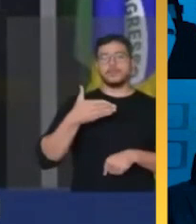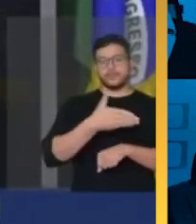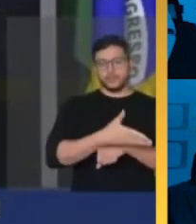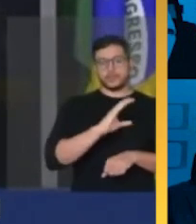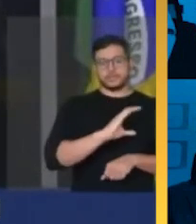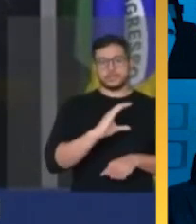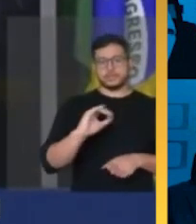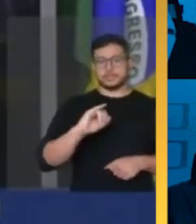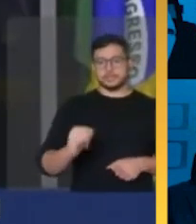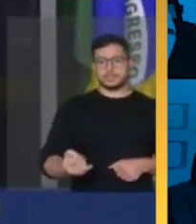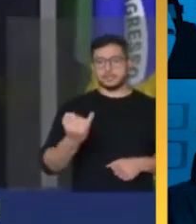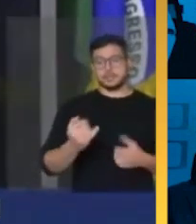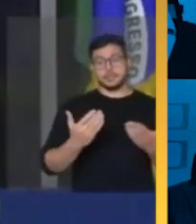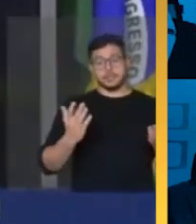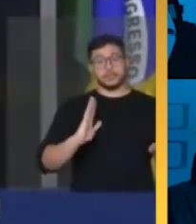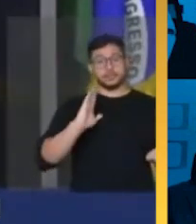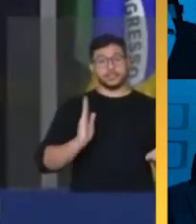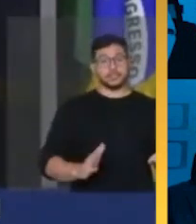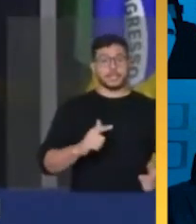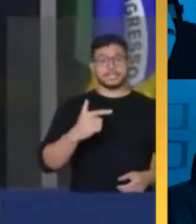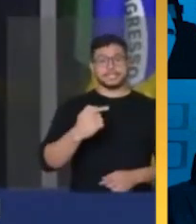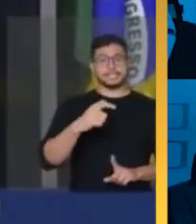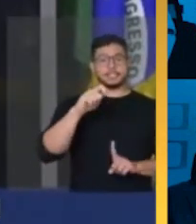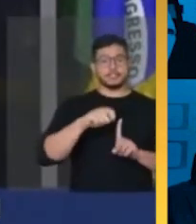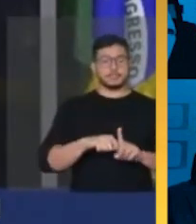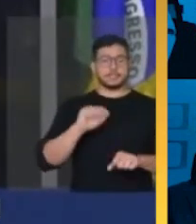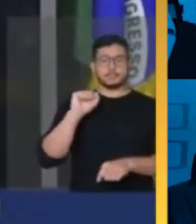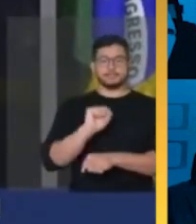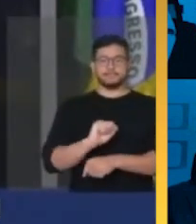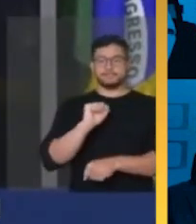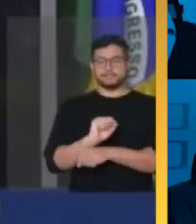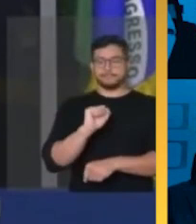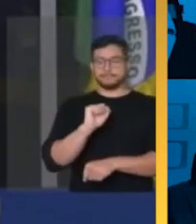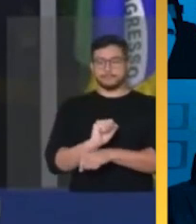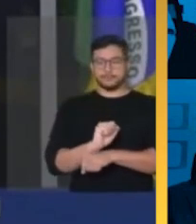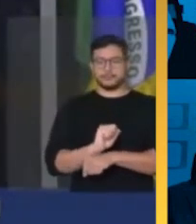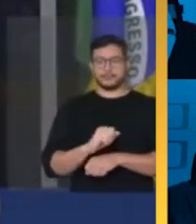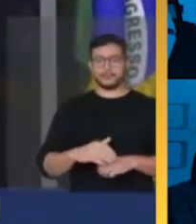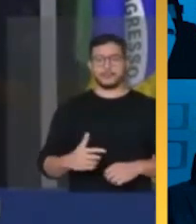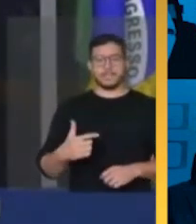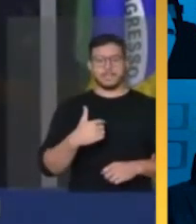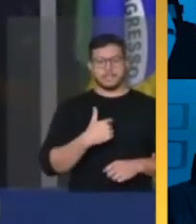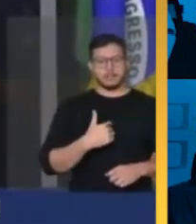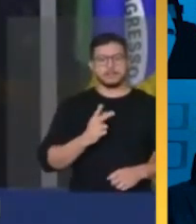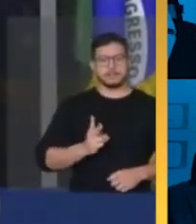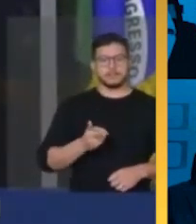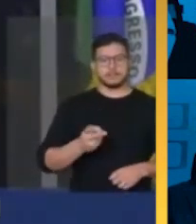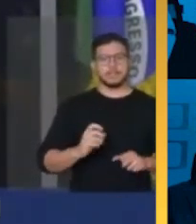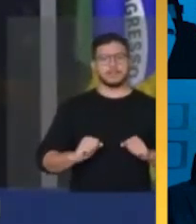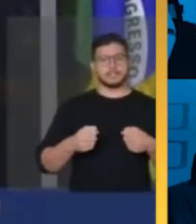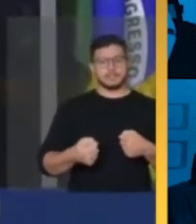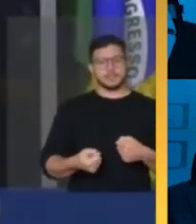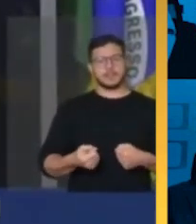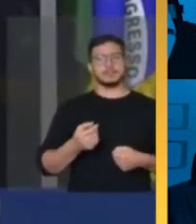CCJ. De lá para cá, são 7 meses de espera. 7 meses, onde eu tenho feito o que eu posso,